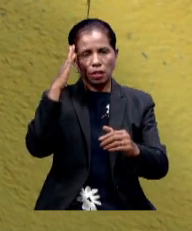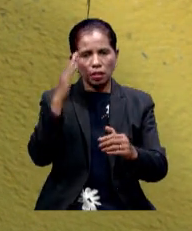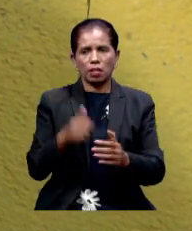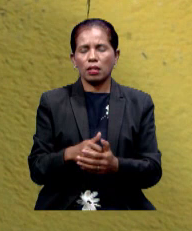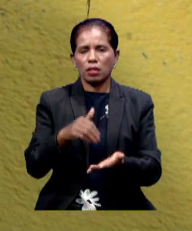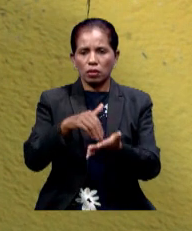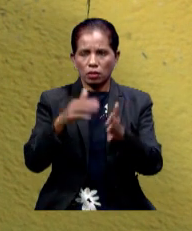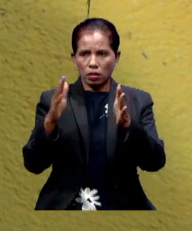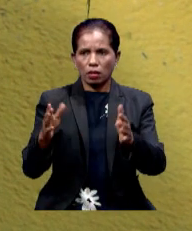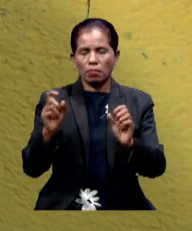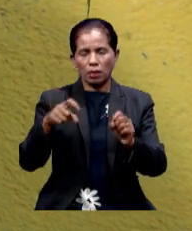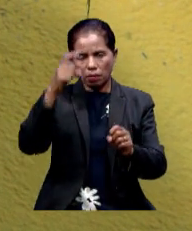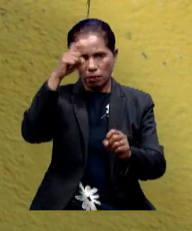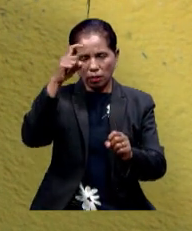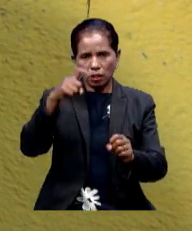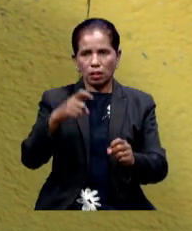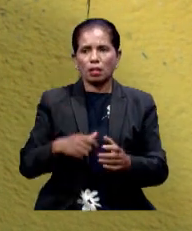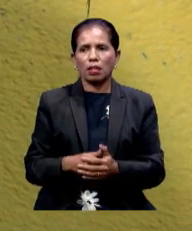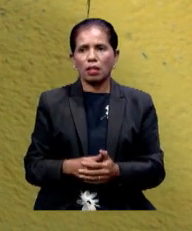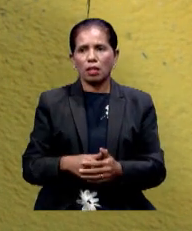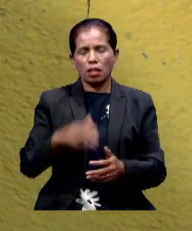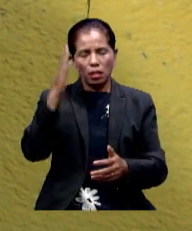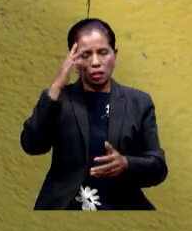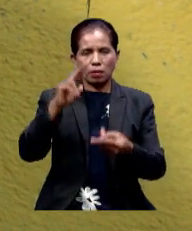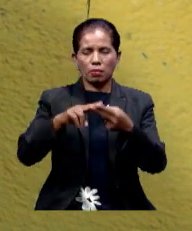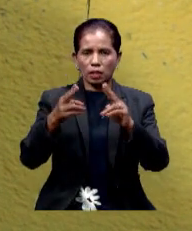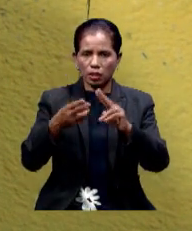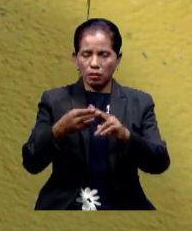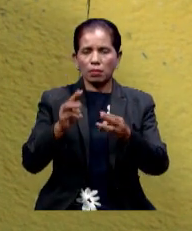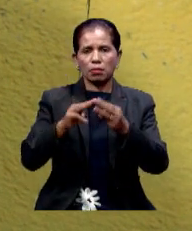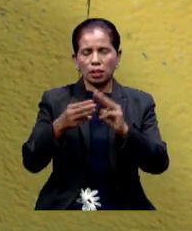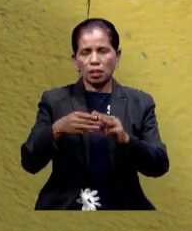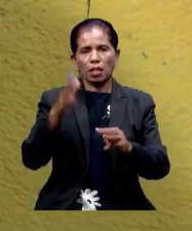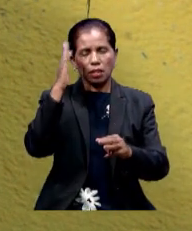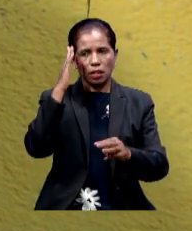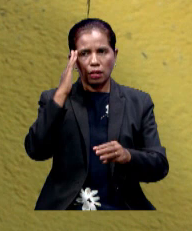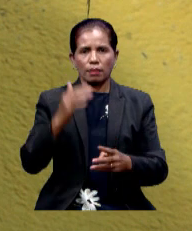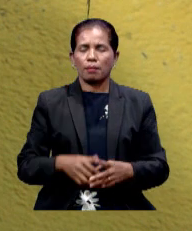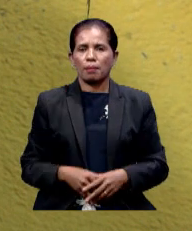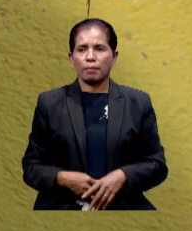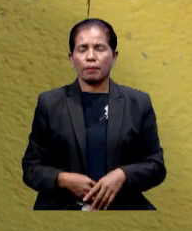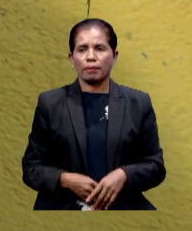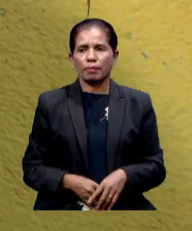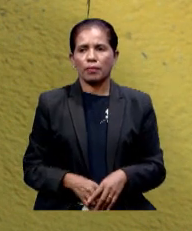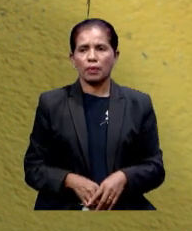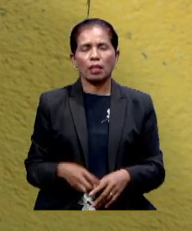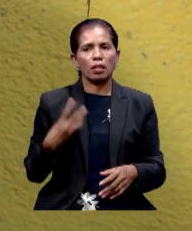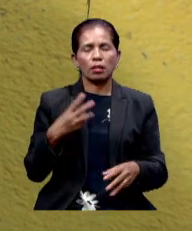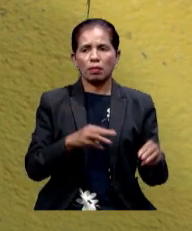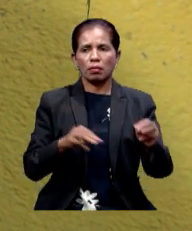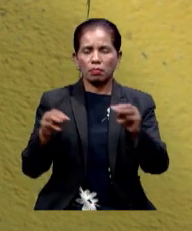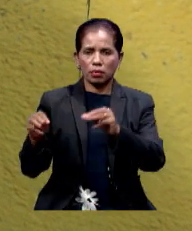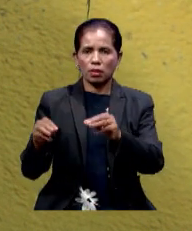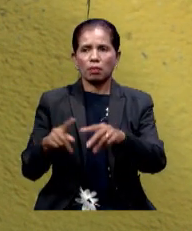nia ne bele haten mater be biology nia bel haten matematika ne bel haten ne bel eta bel mura sistema e last